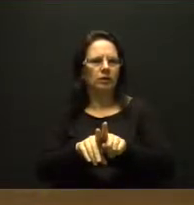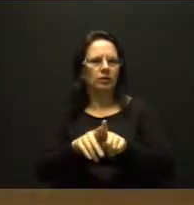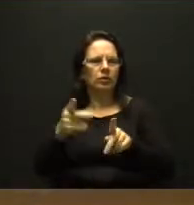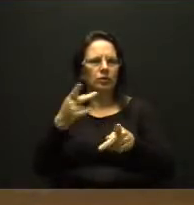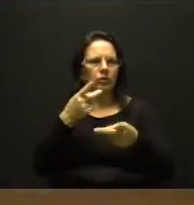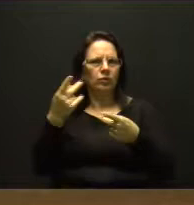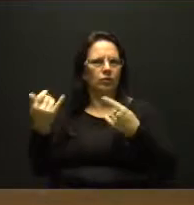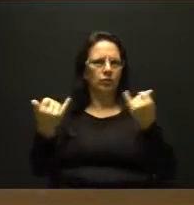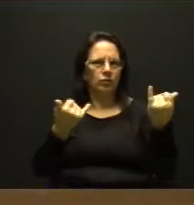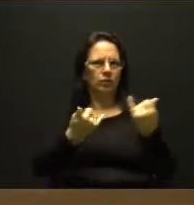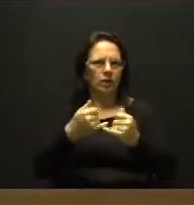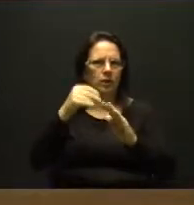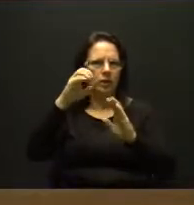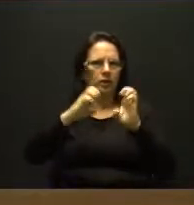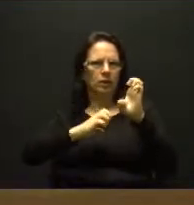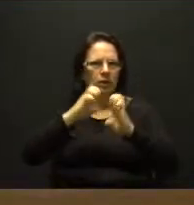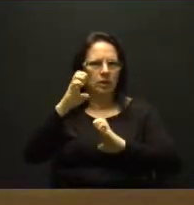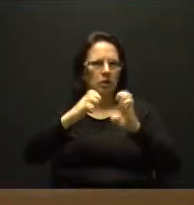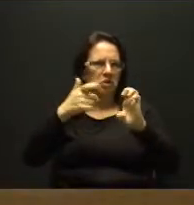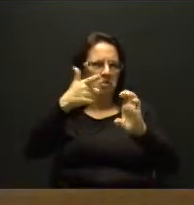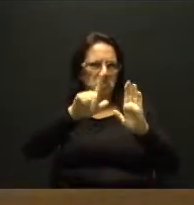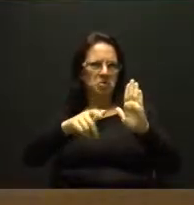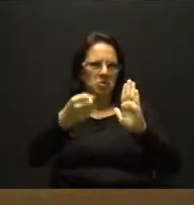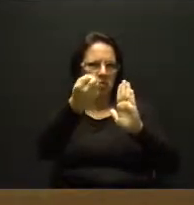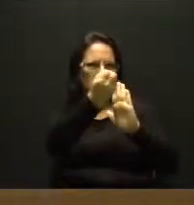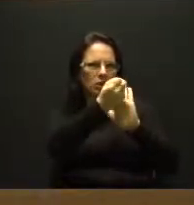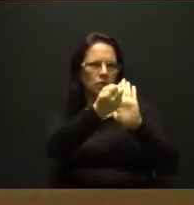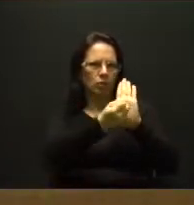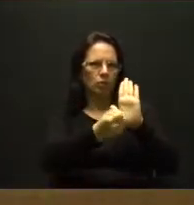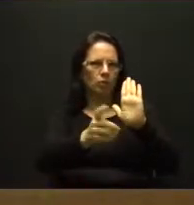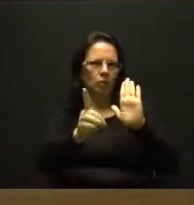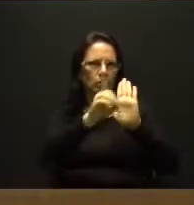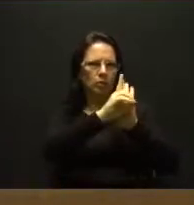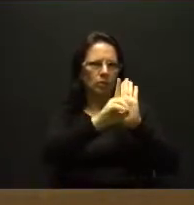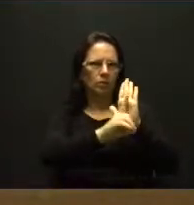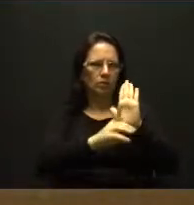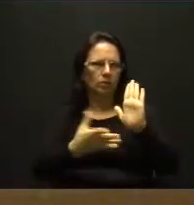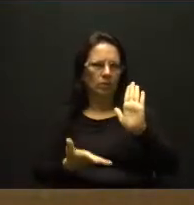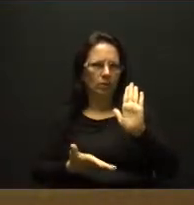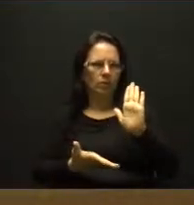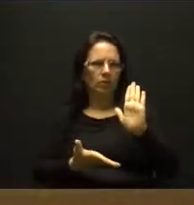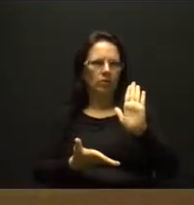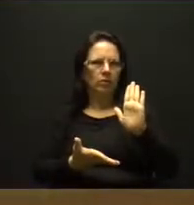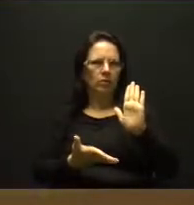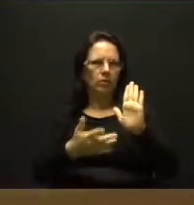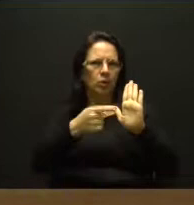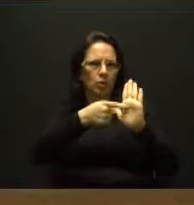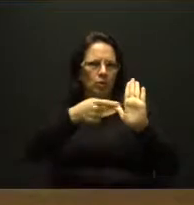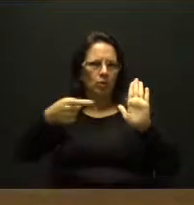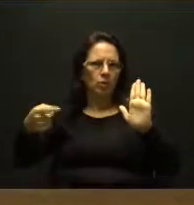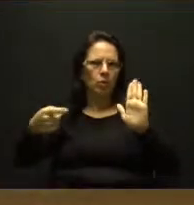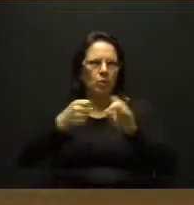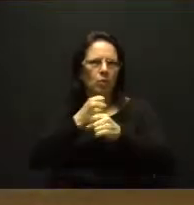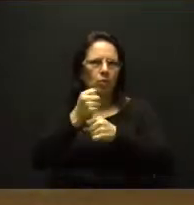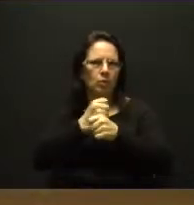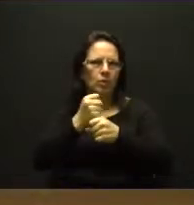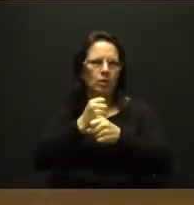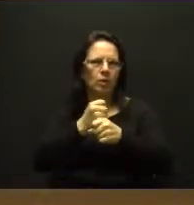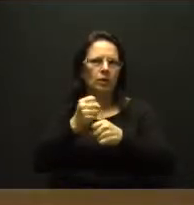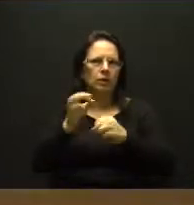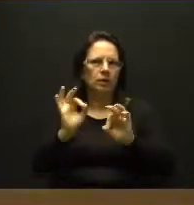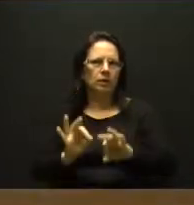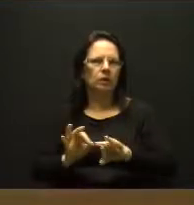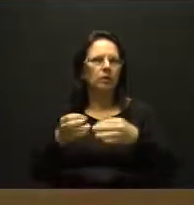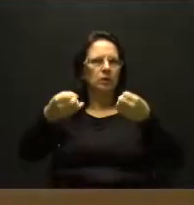em frente à empresa que não tenha os o tempo para o aço temporal para a concorrência é bom